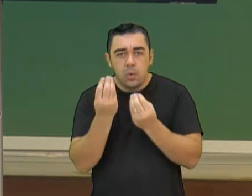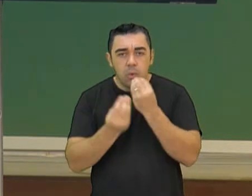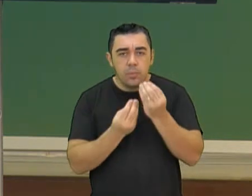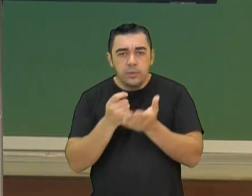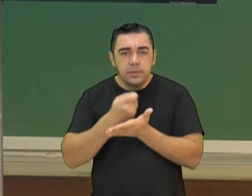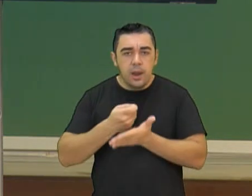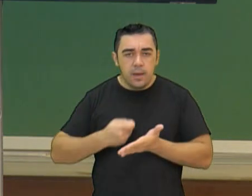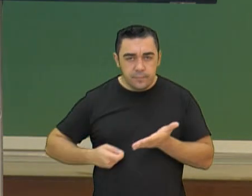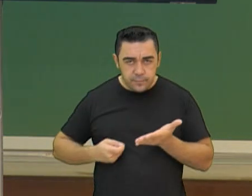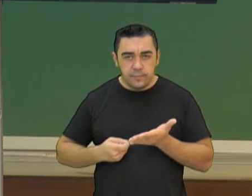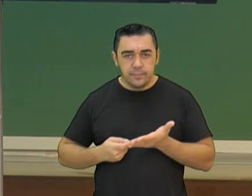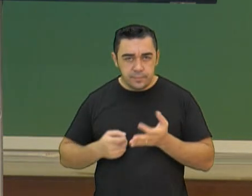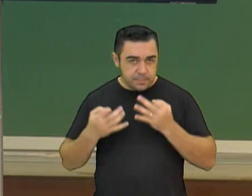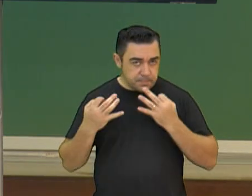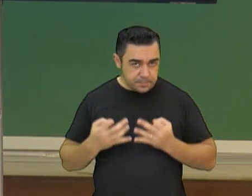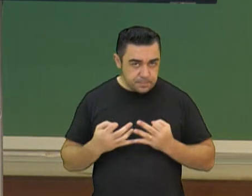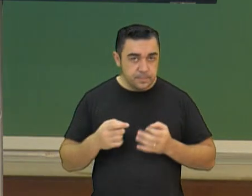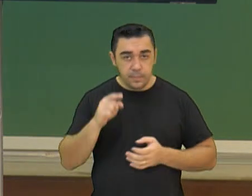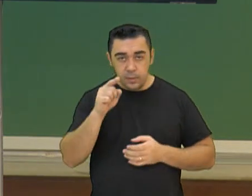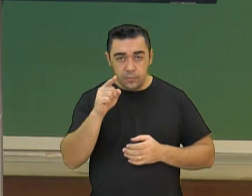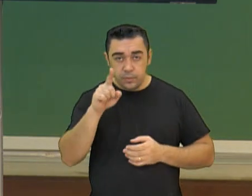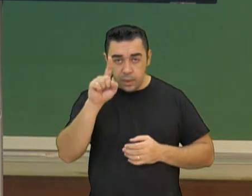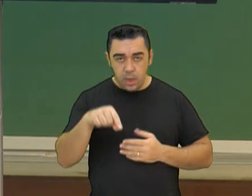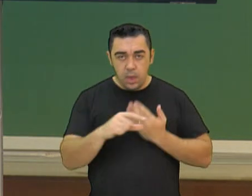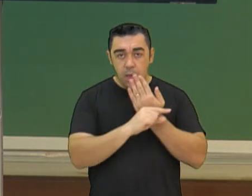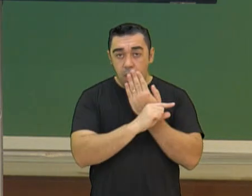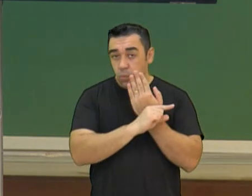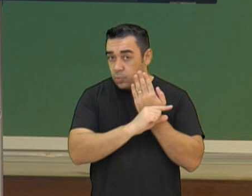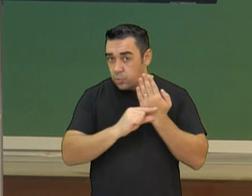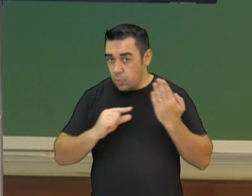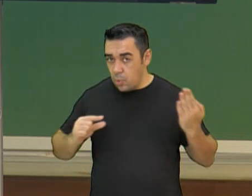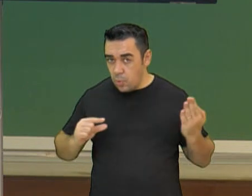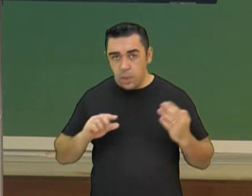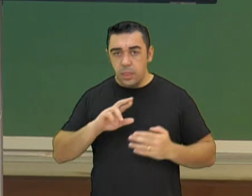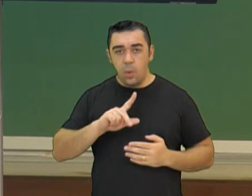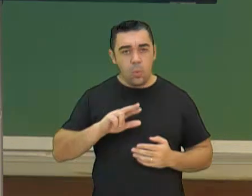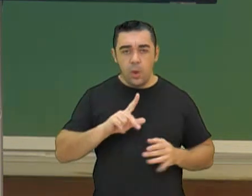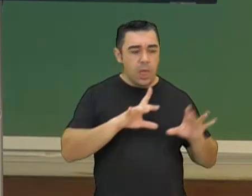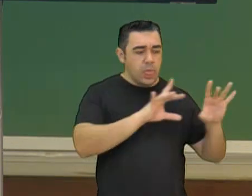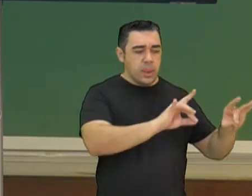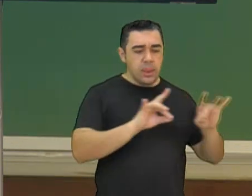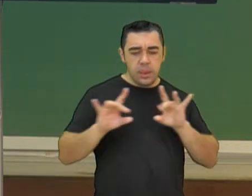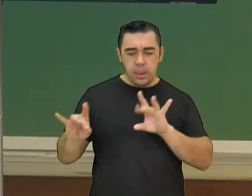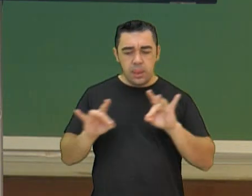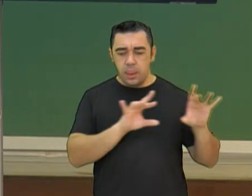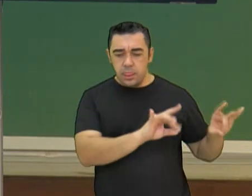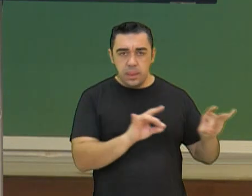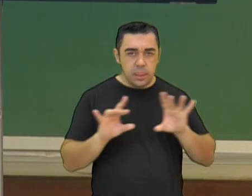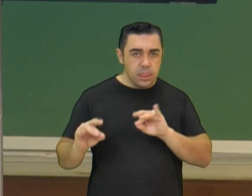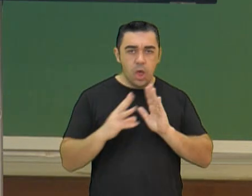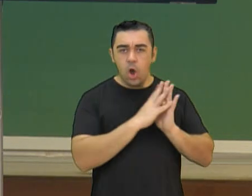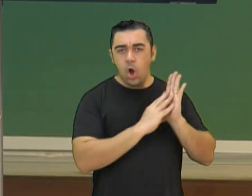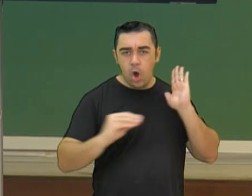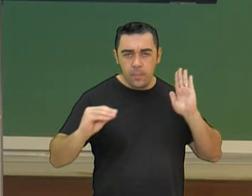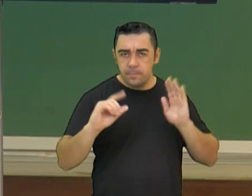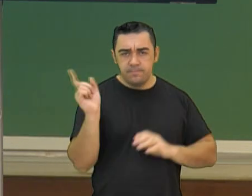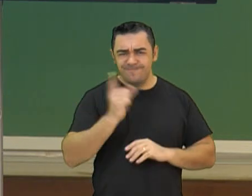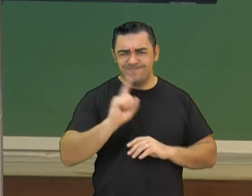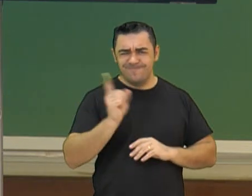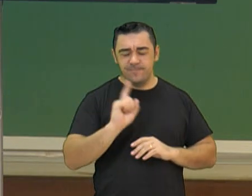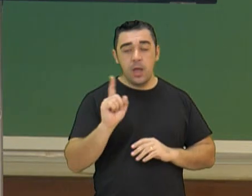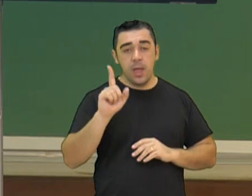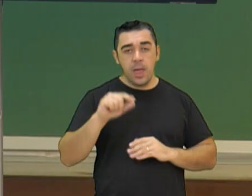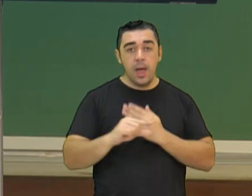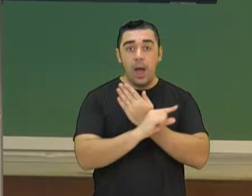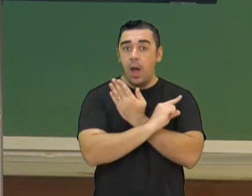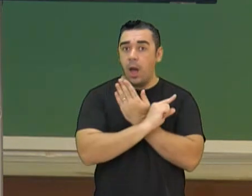escrever, certo? Então você vai ser o autor, né, e não o copiador do texto original. Né? O que, que significa ser um